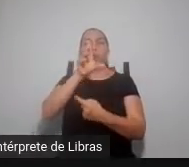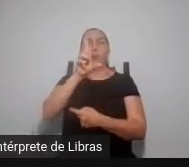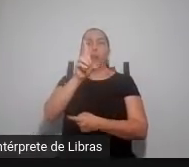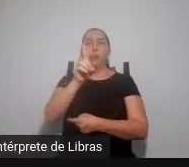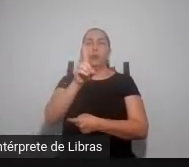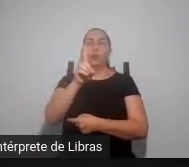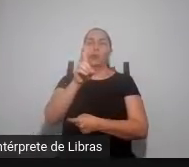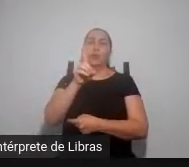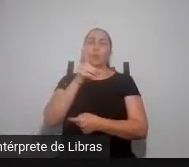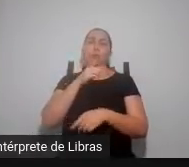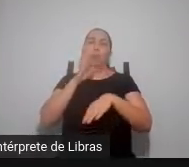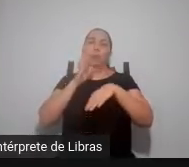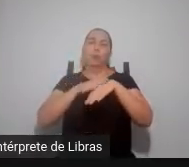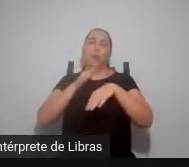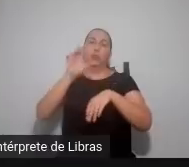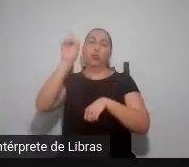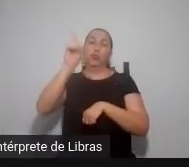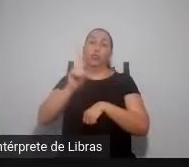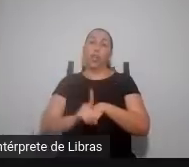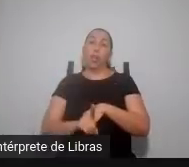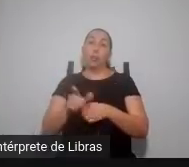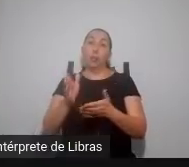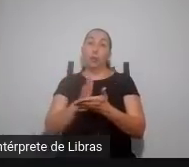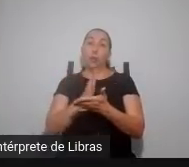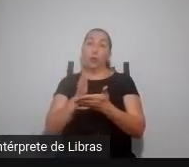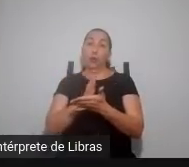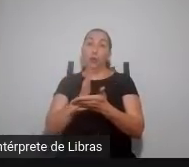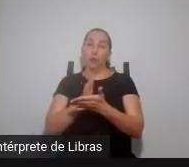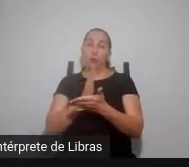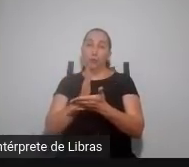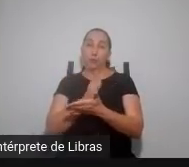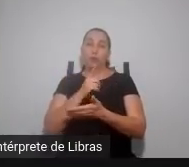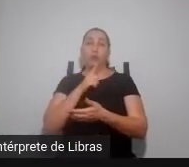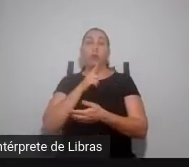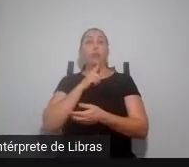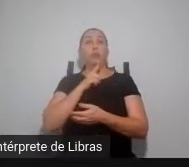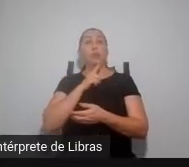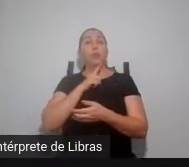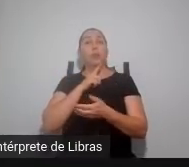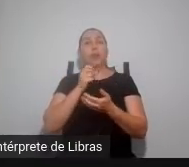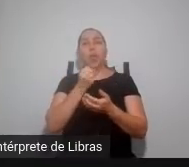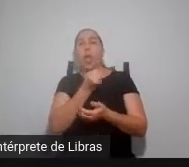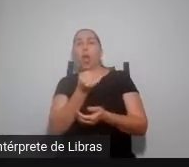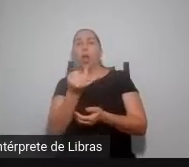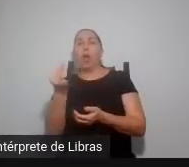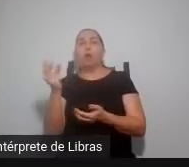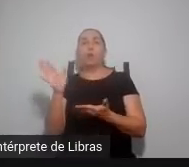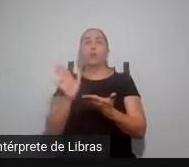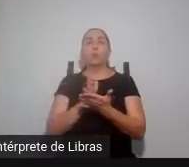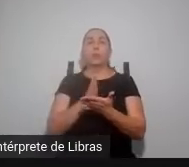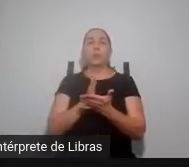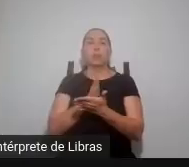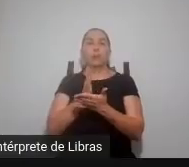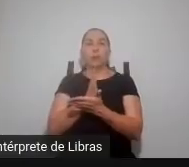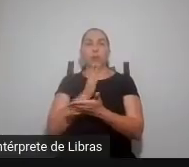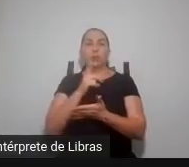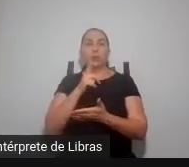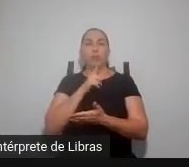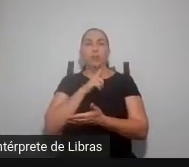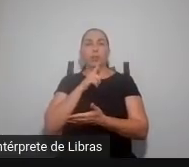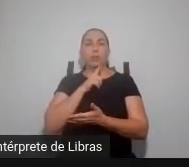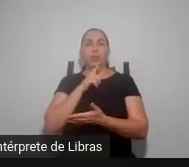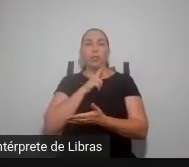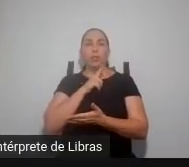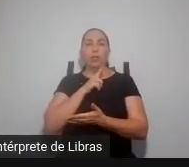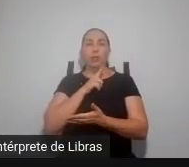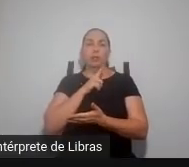seu livro, né? Então, a gente tem atualmente alguns livros que são de acervo público,